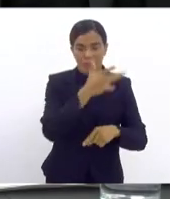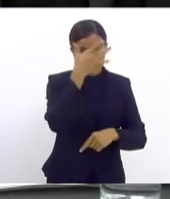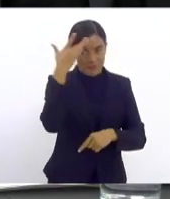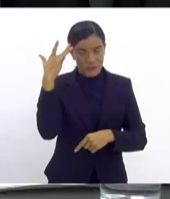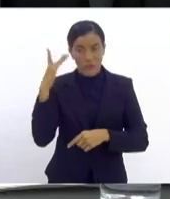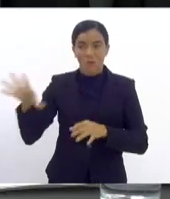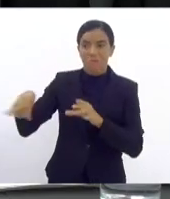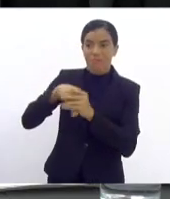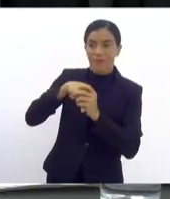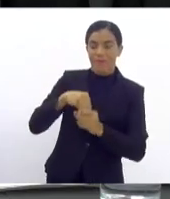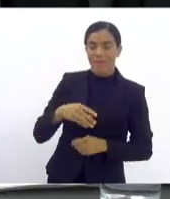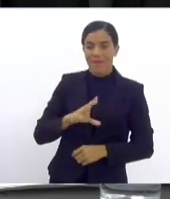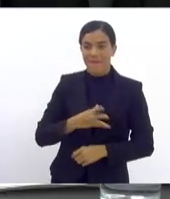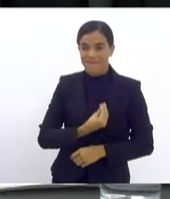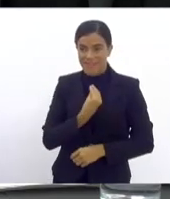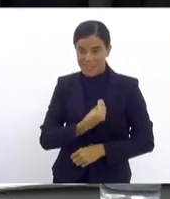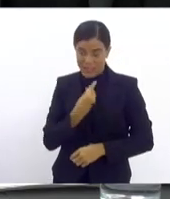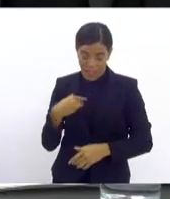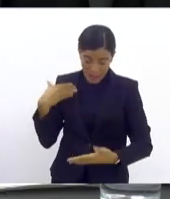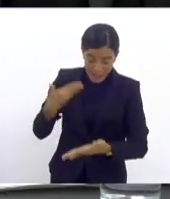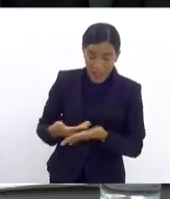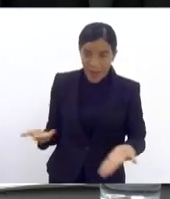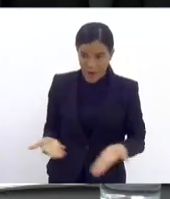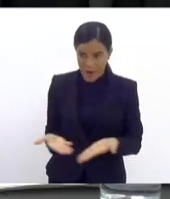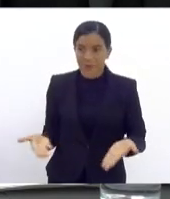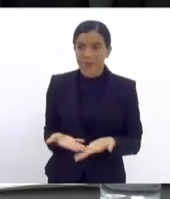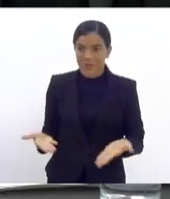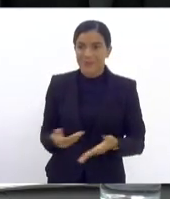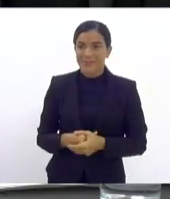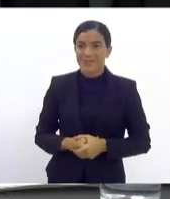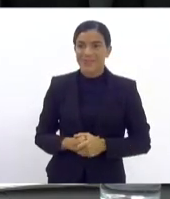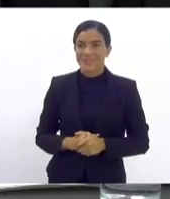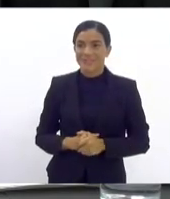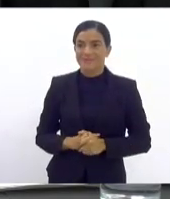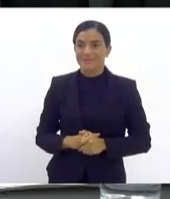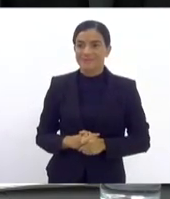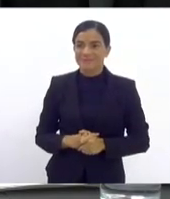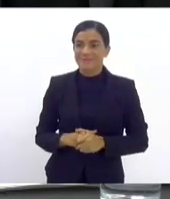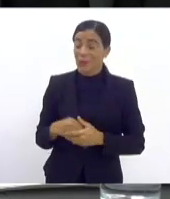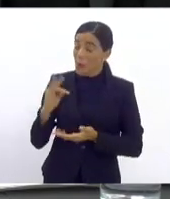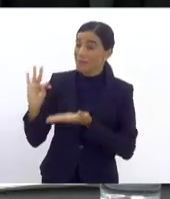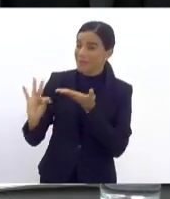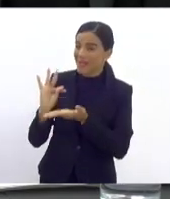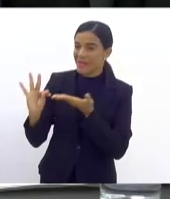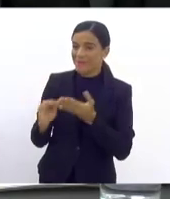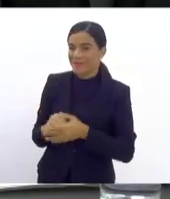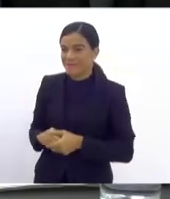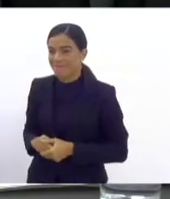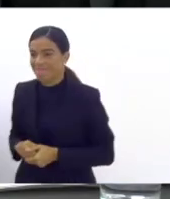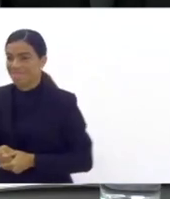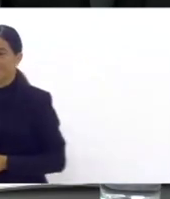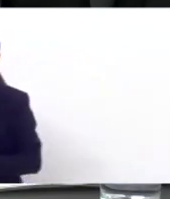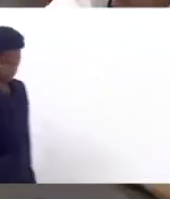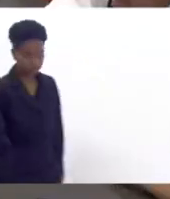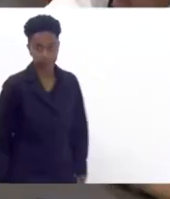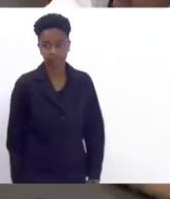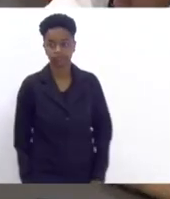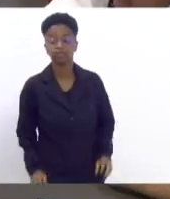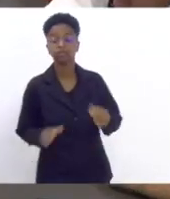da minha vida e hoje ainda faz, sem dúvida nenhuma, como terapia, né? Deputado Luiz